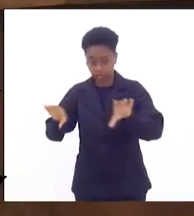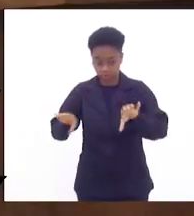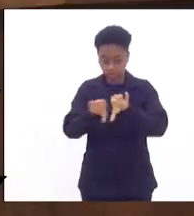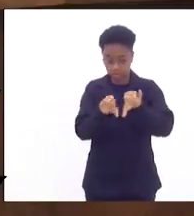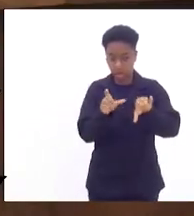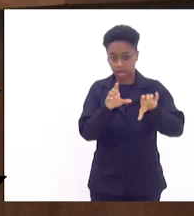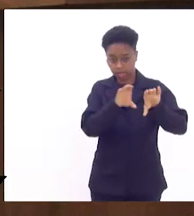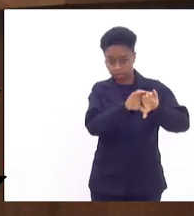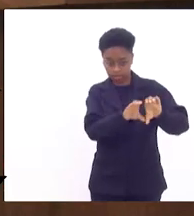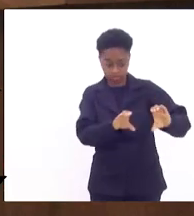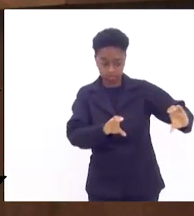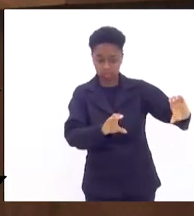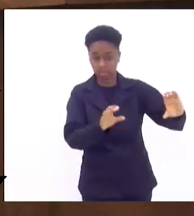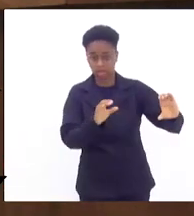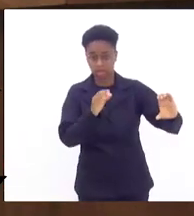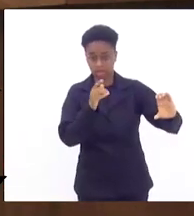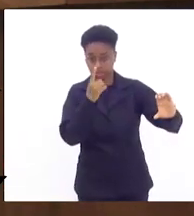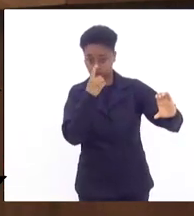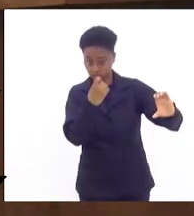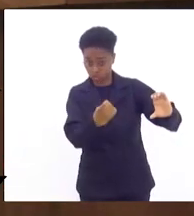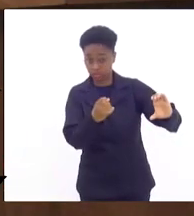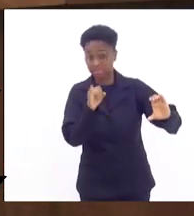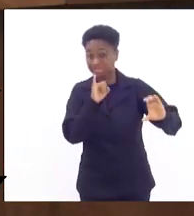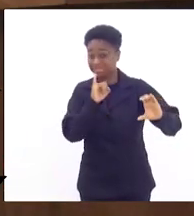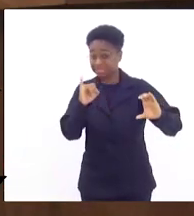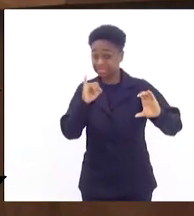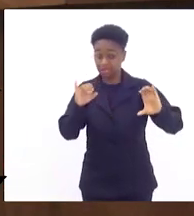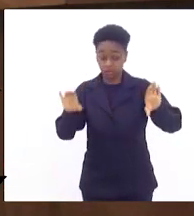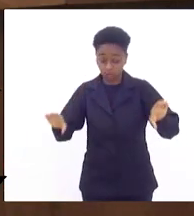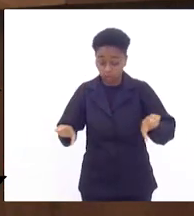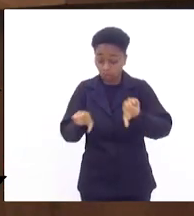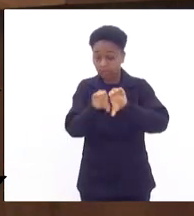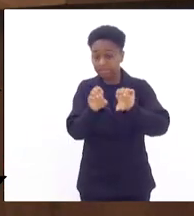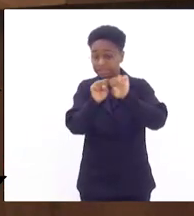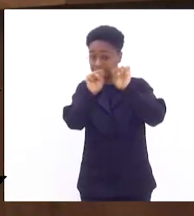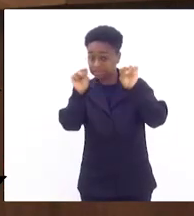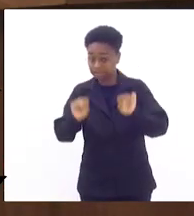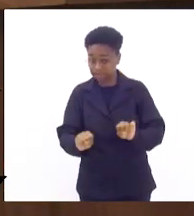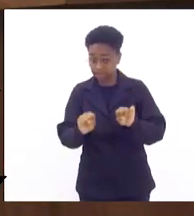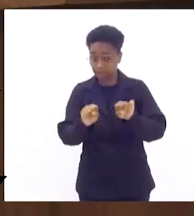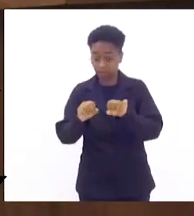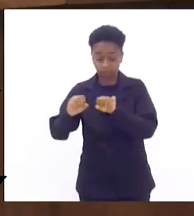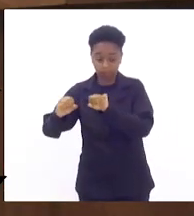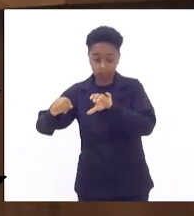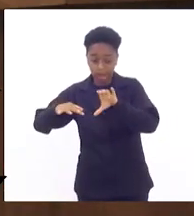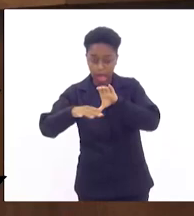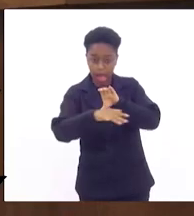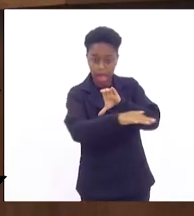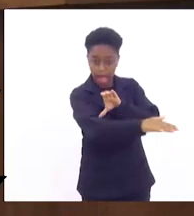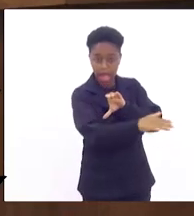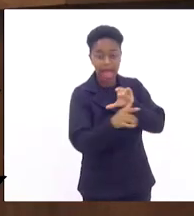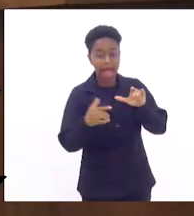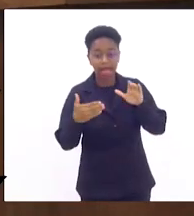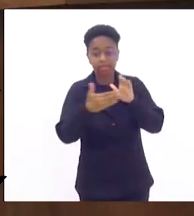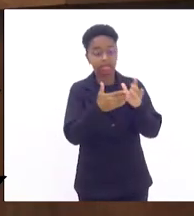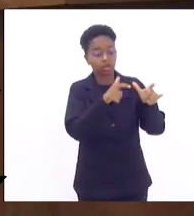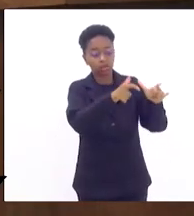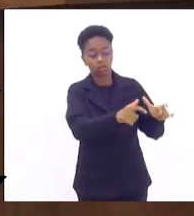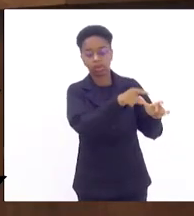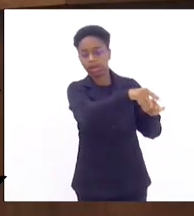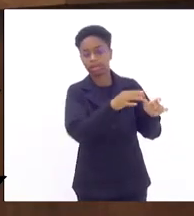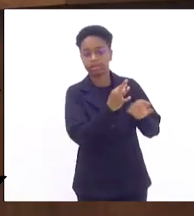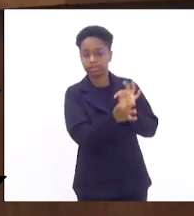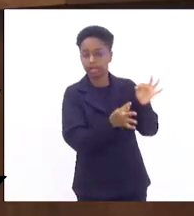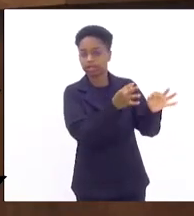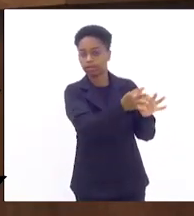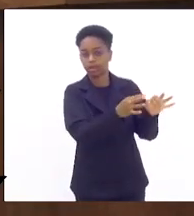esgoto caso a rede esteja conectada a um sistema de transporte de esgoto até a estação de tratamento de esgoto que